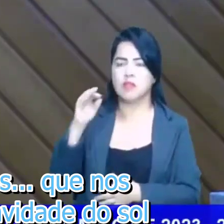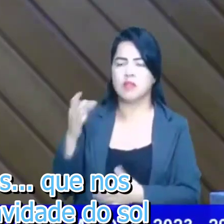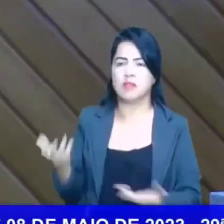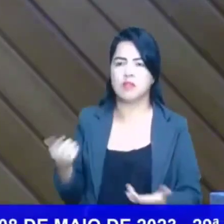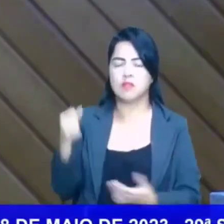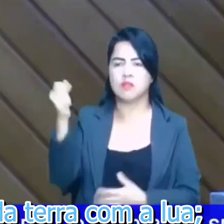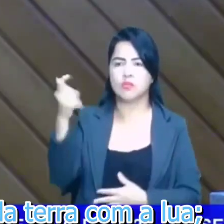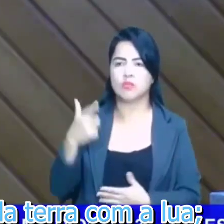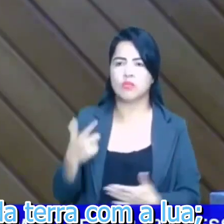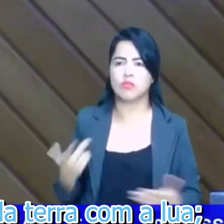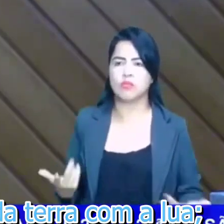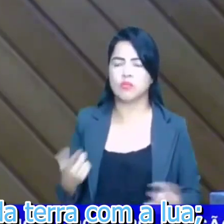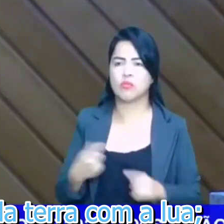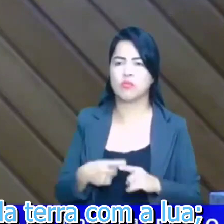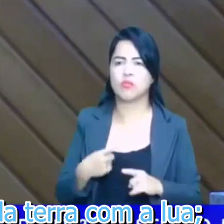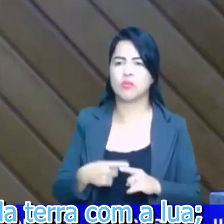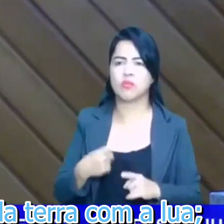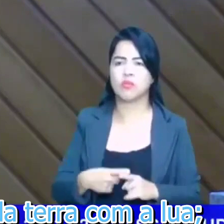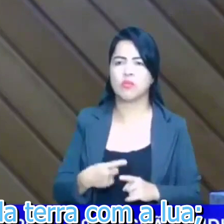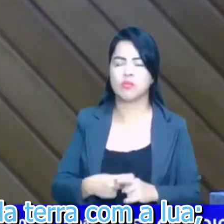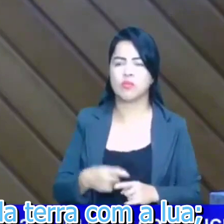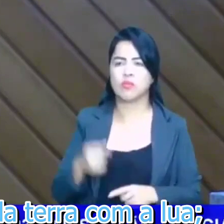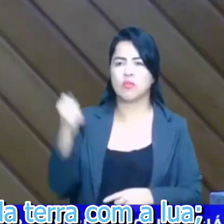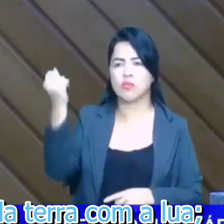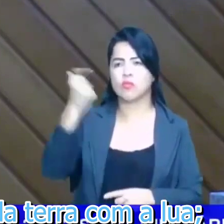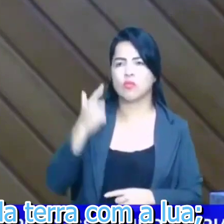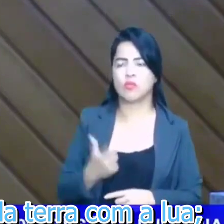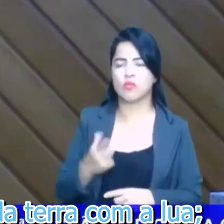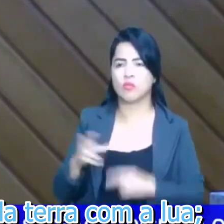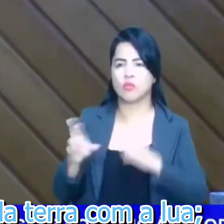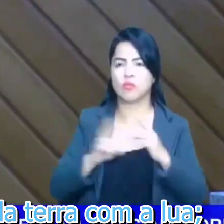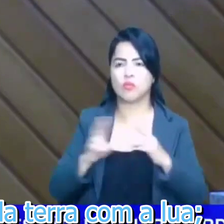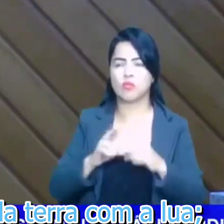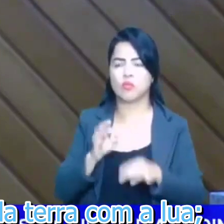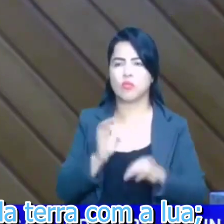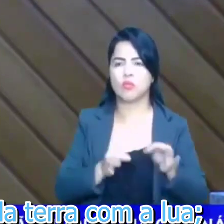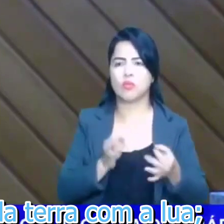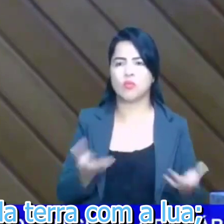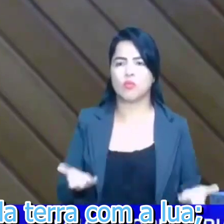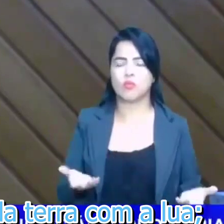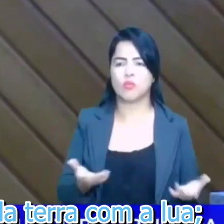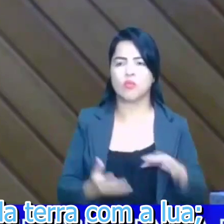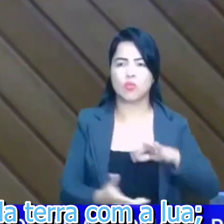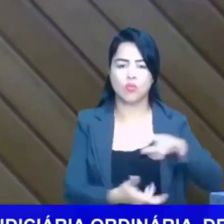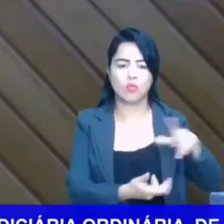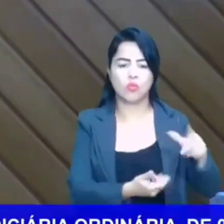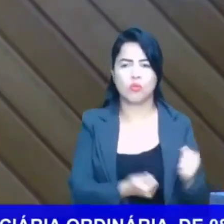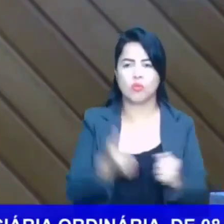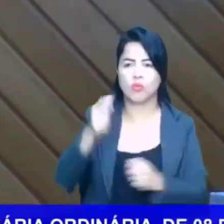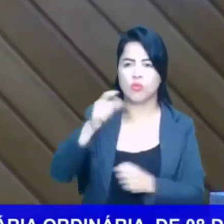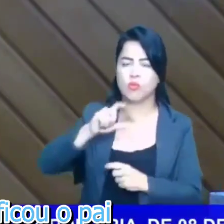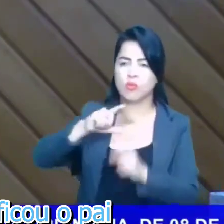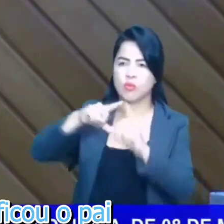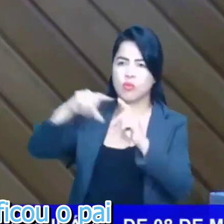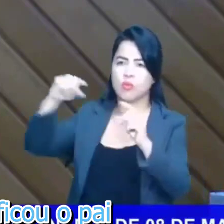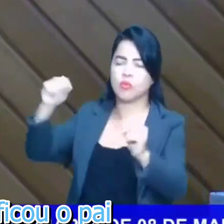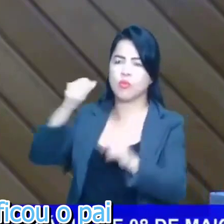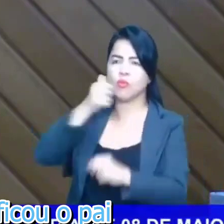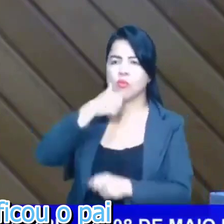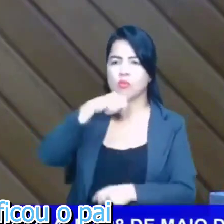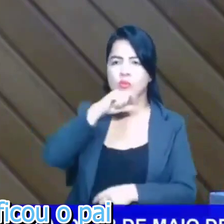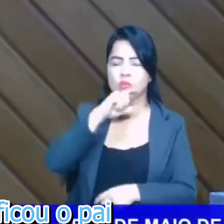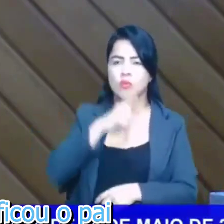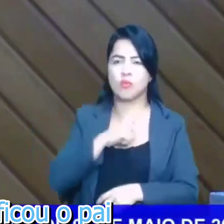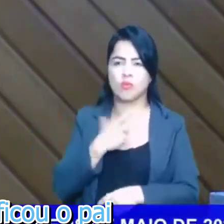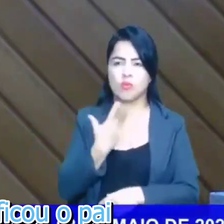gravidade do Sol. Porque a força da gravidade do Sol não está na relação jurídica da Terra com a Lua. A mãe